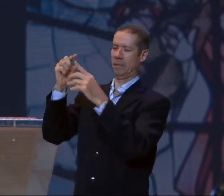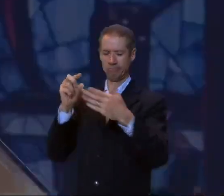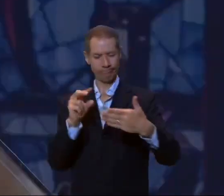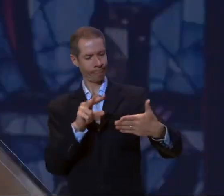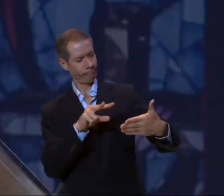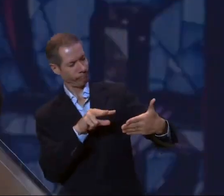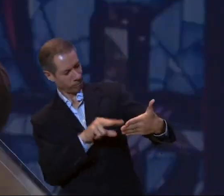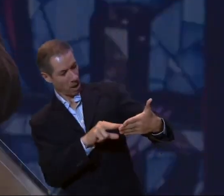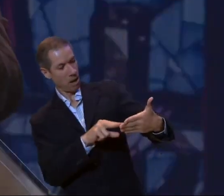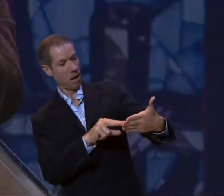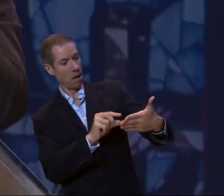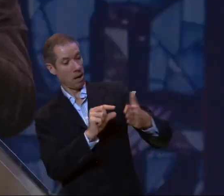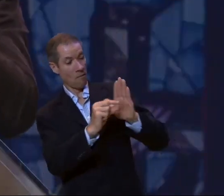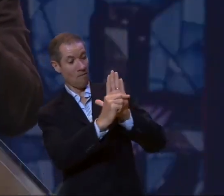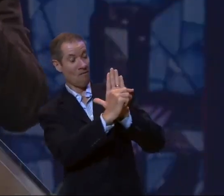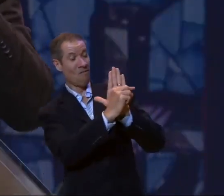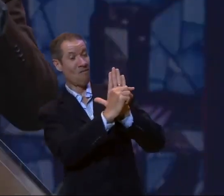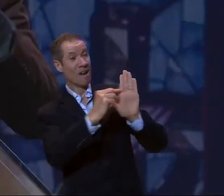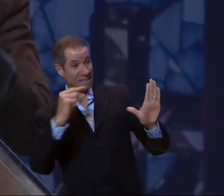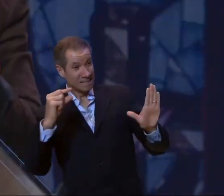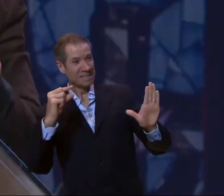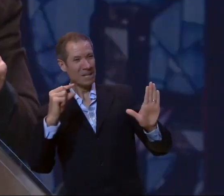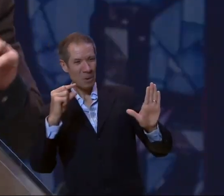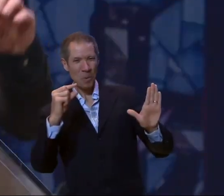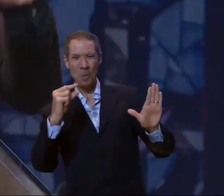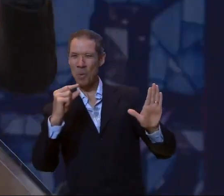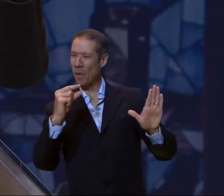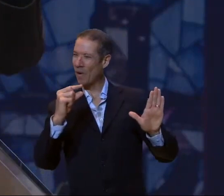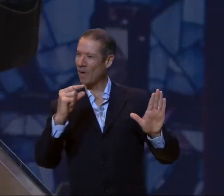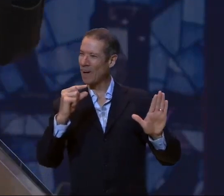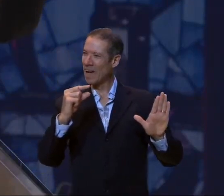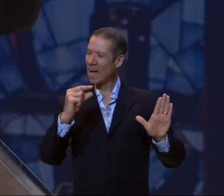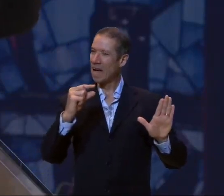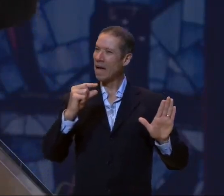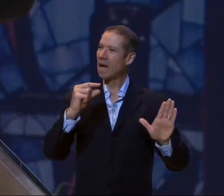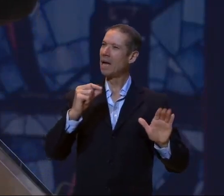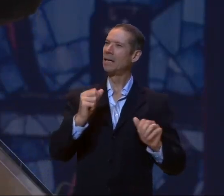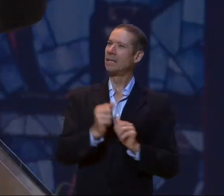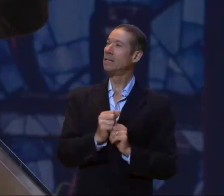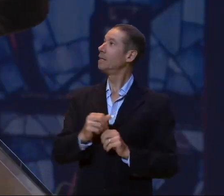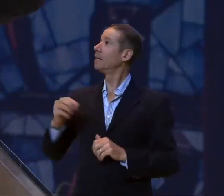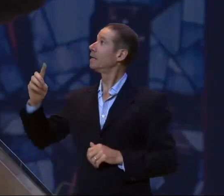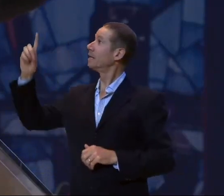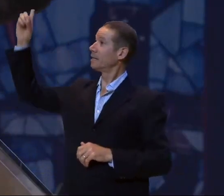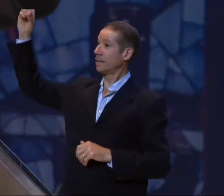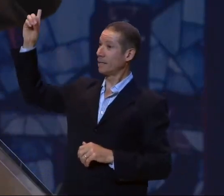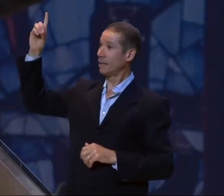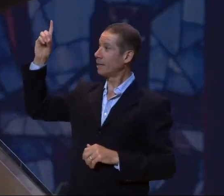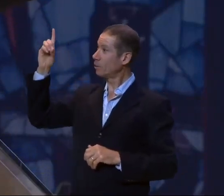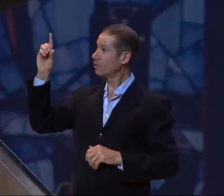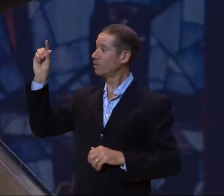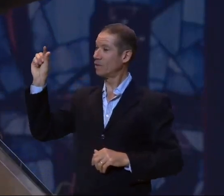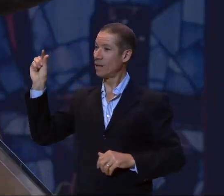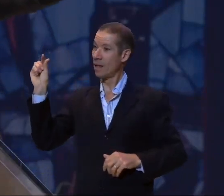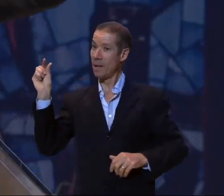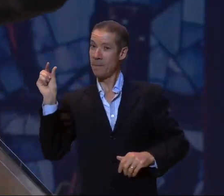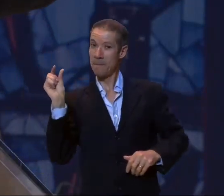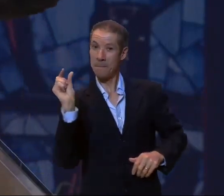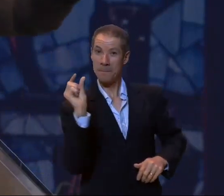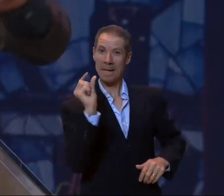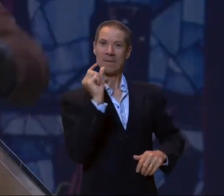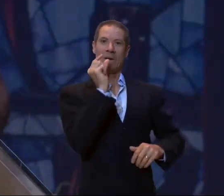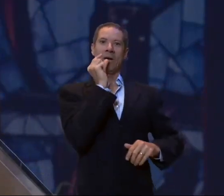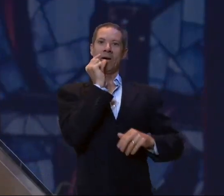aleatoriamente, e caiu num versículo que dizia assim: eis que ponho as minhas palavras na